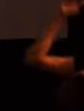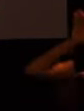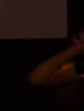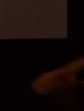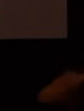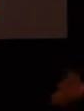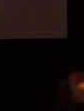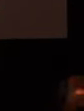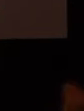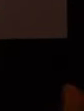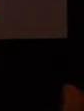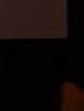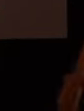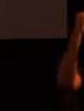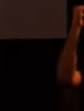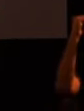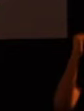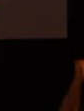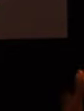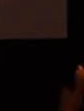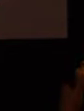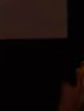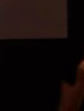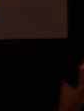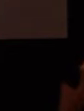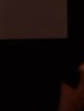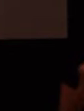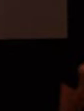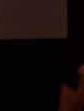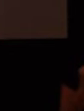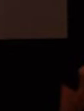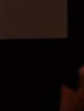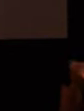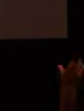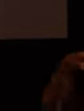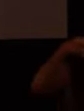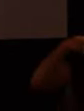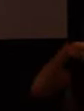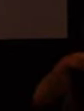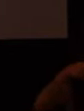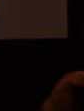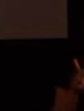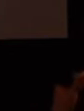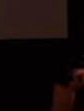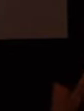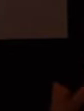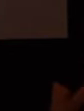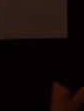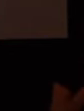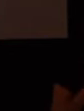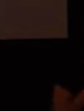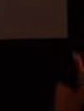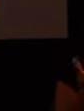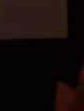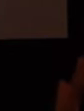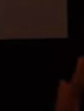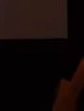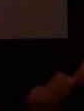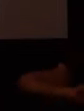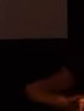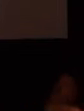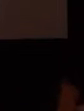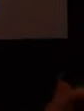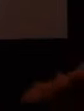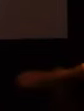que se contentar numa altura mais baixa. Então é dessa forma que a regra vai funcionar. E é bom que a gente possa ter sempre essas oportunidades